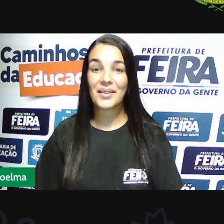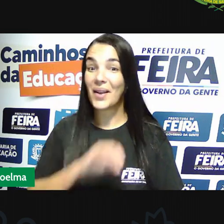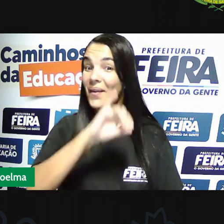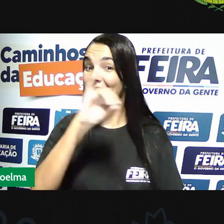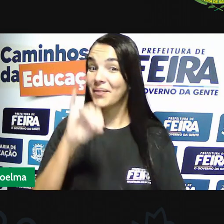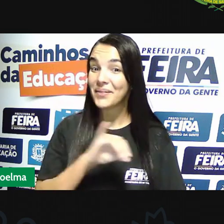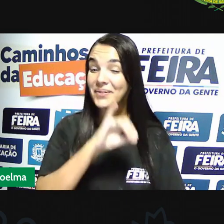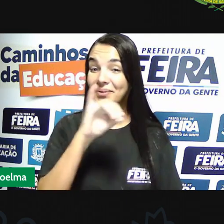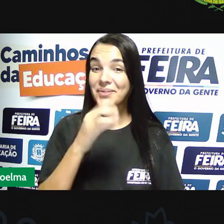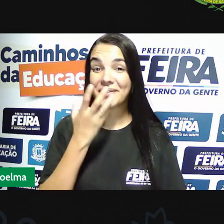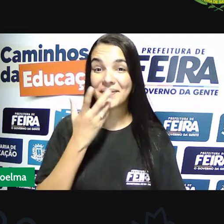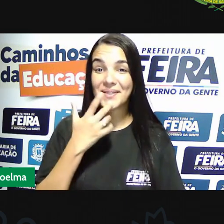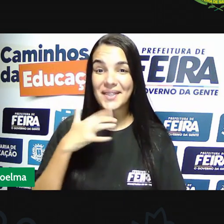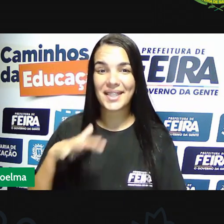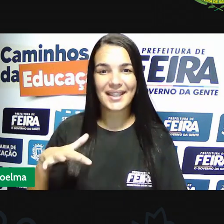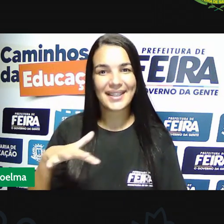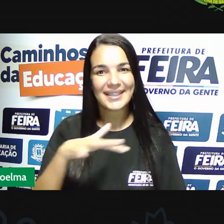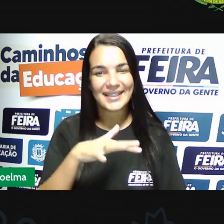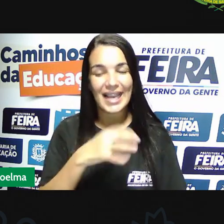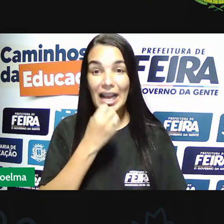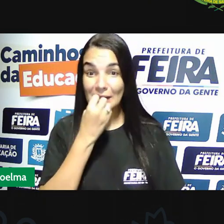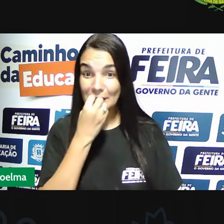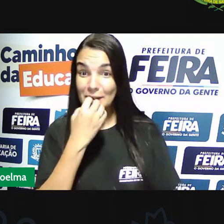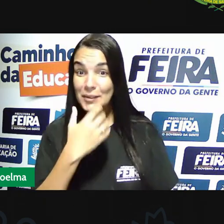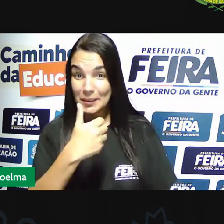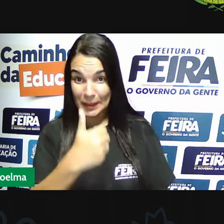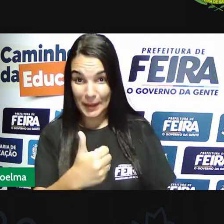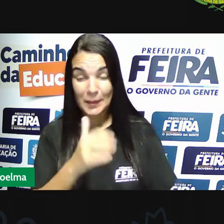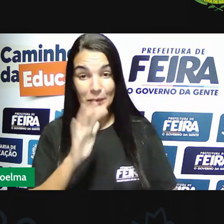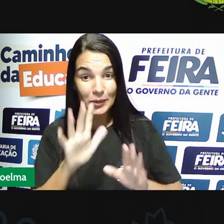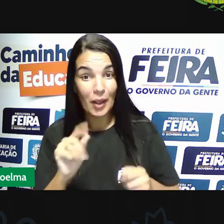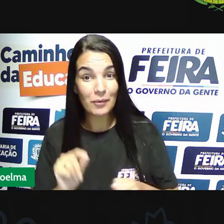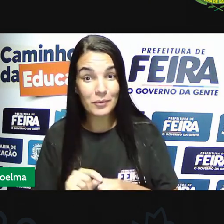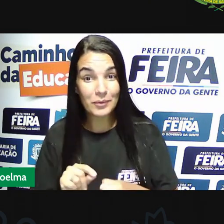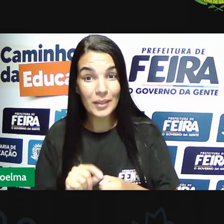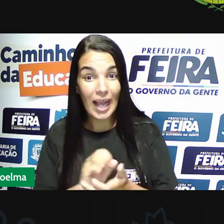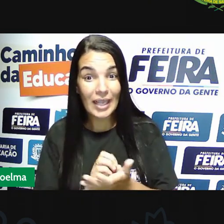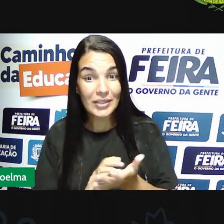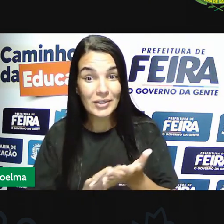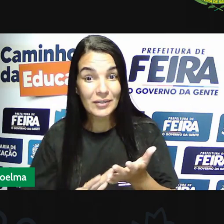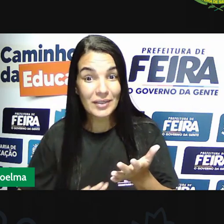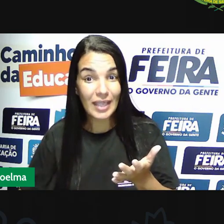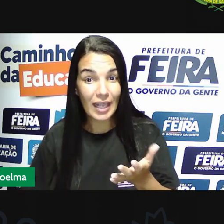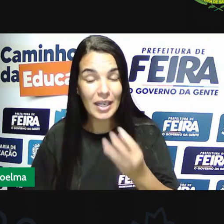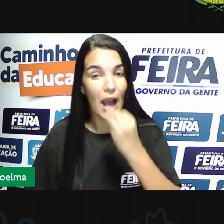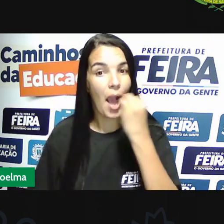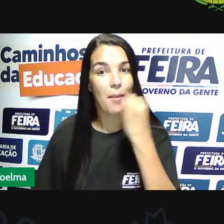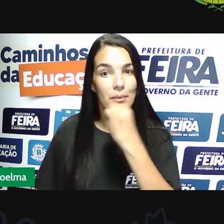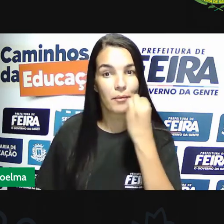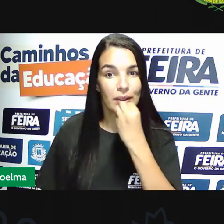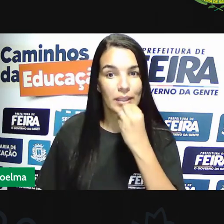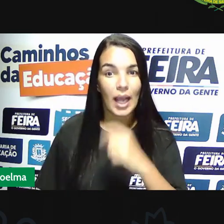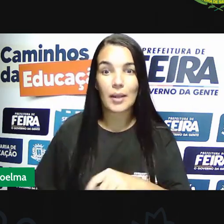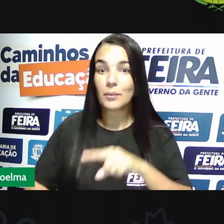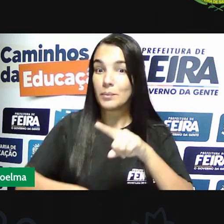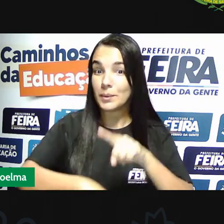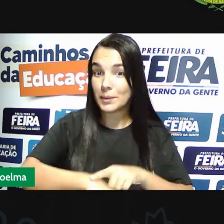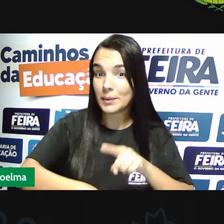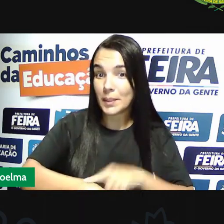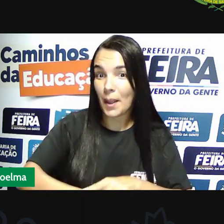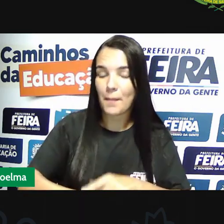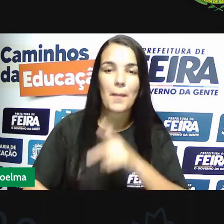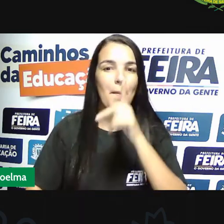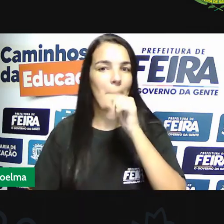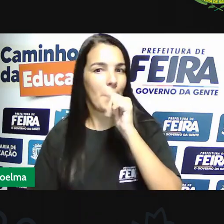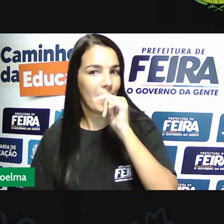o Olá crianças e aí fizeram uma atividade aproveitaram esse tempinho já passou